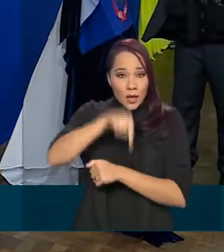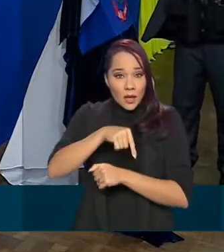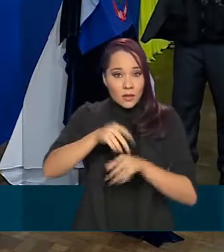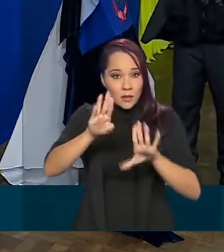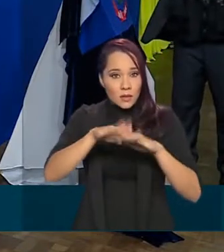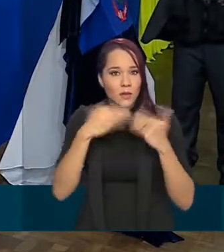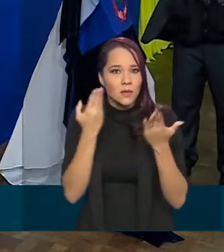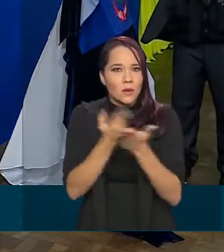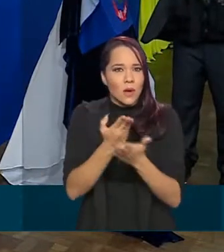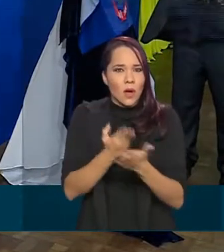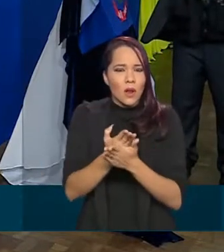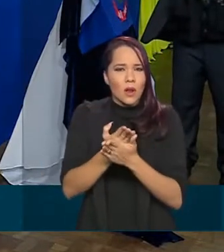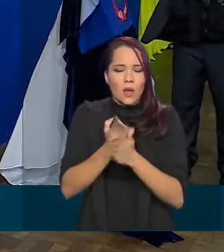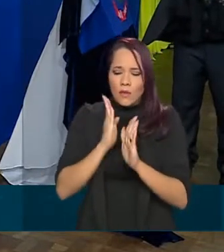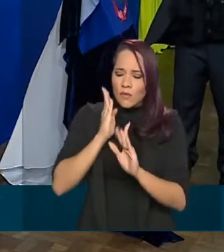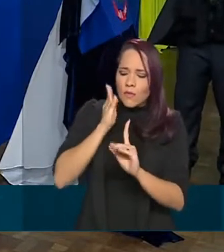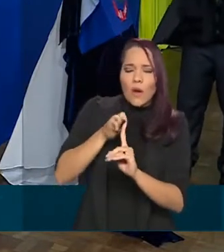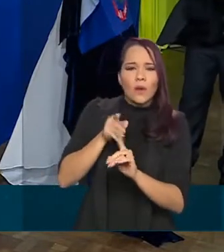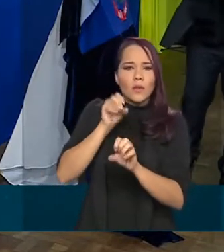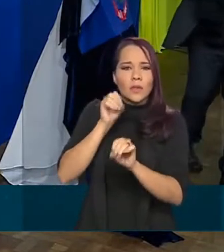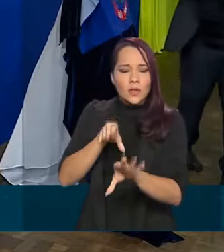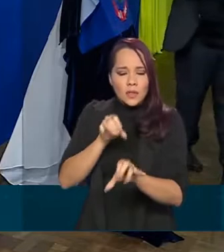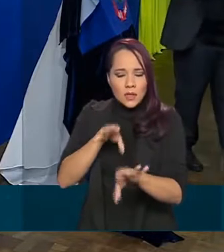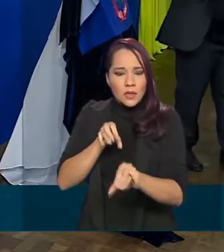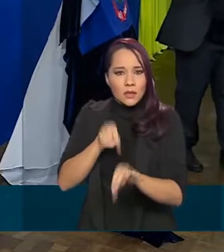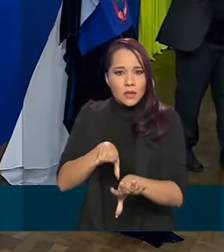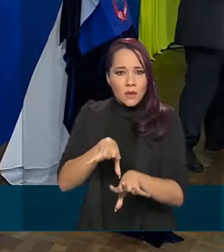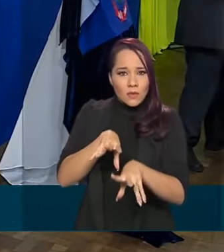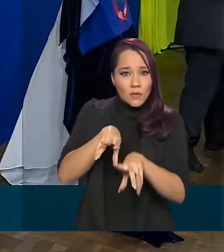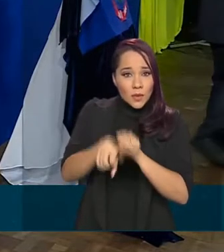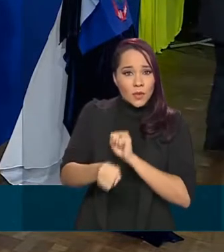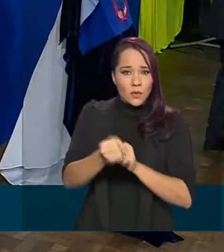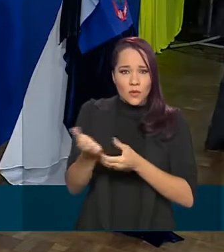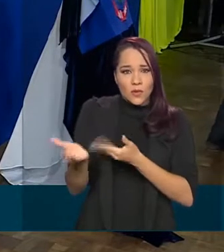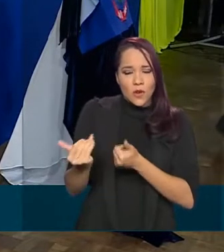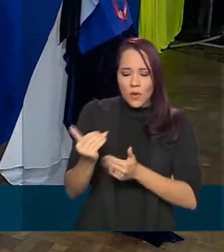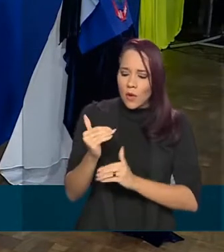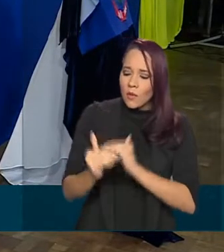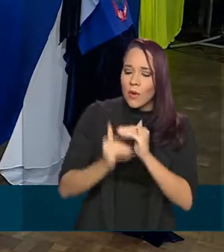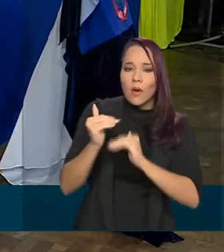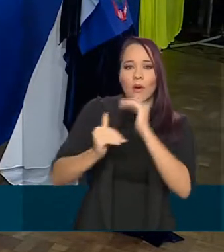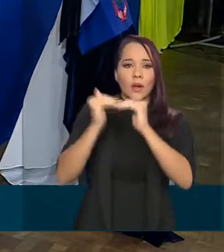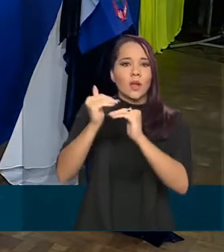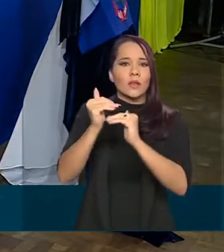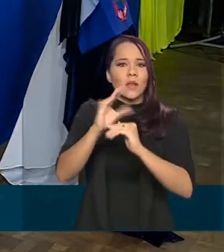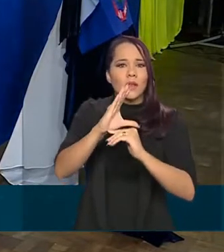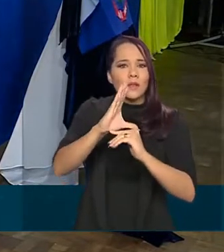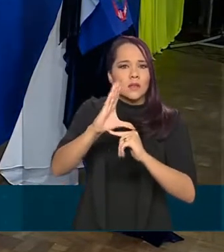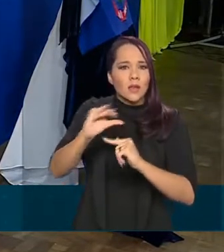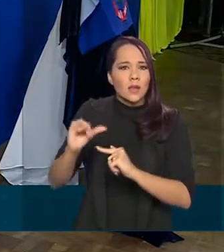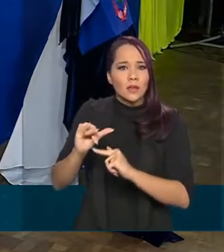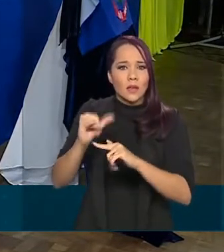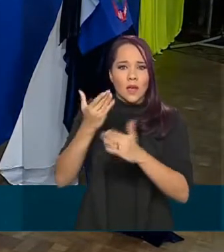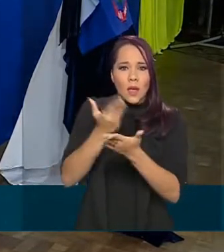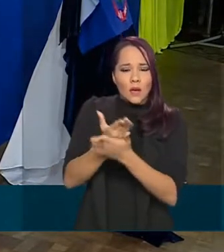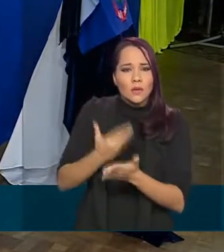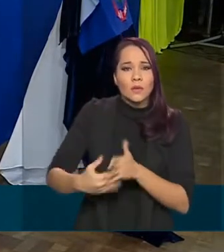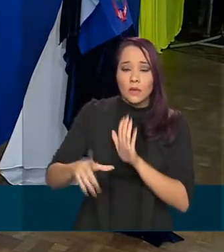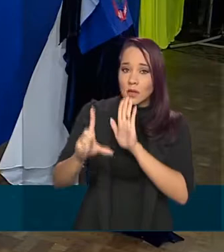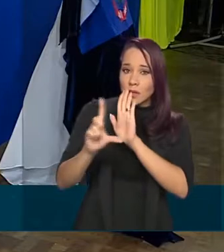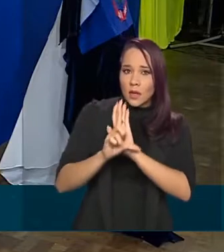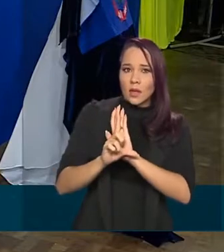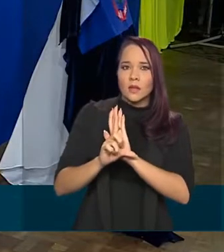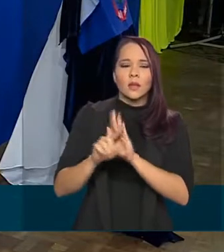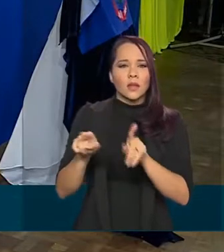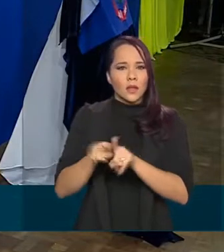escola, destinada à educação e formação de jovens, ao progresso das ciências, ao estudo das letras,